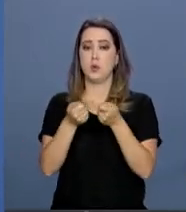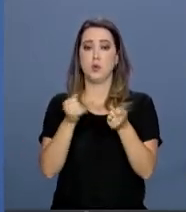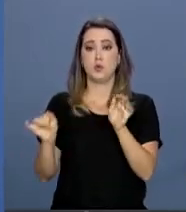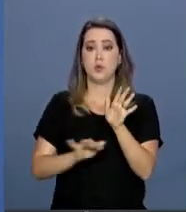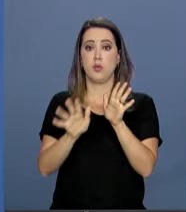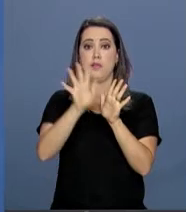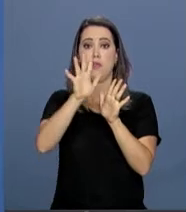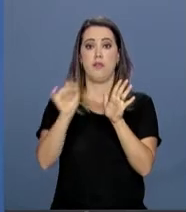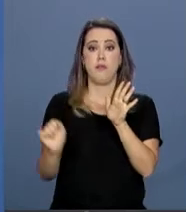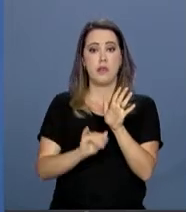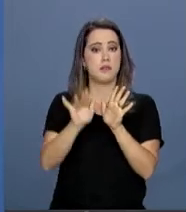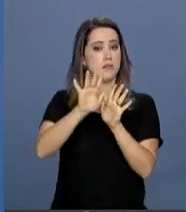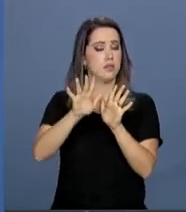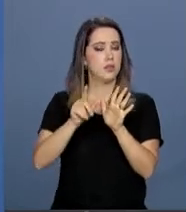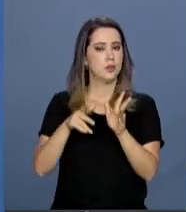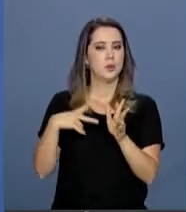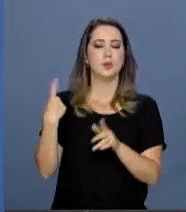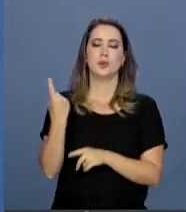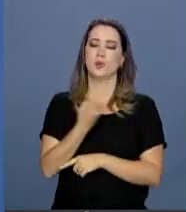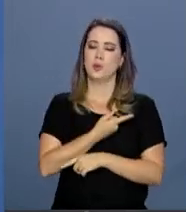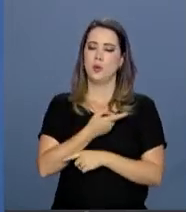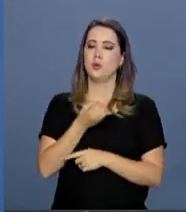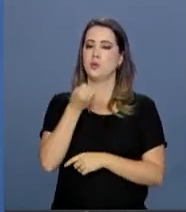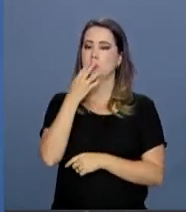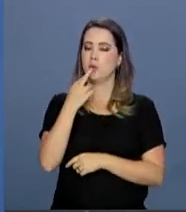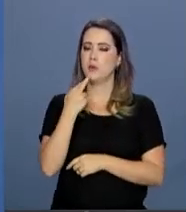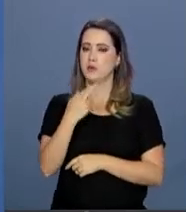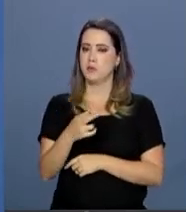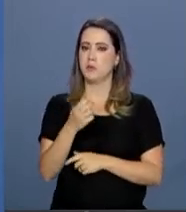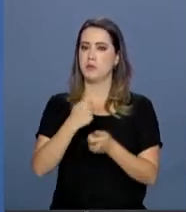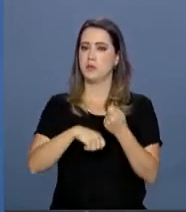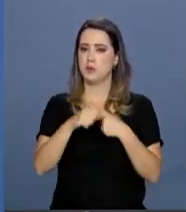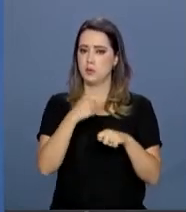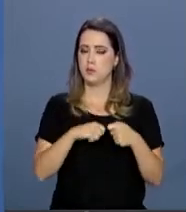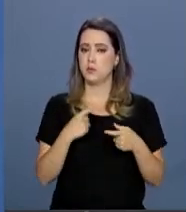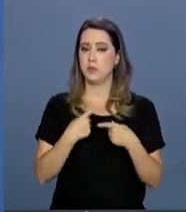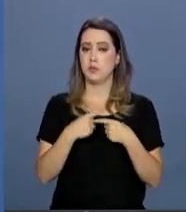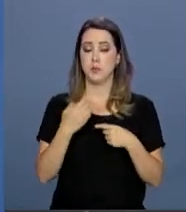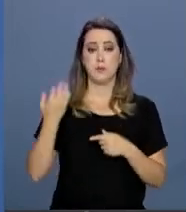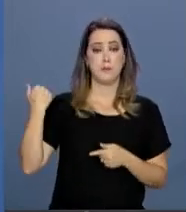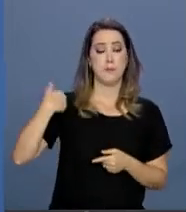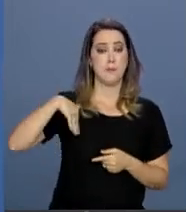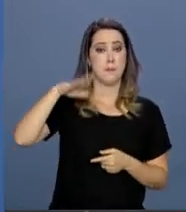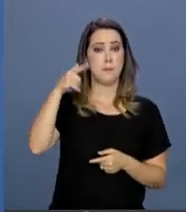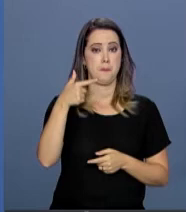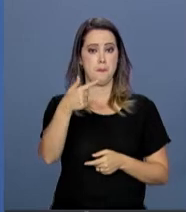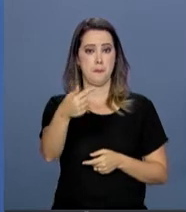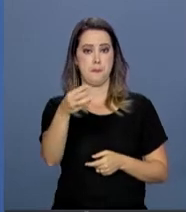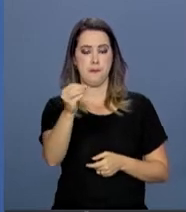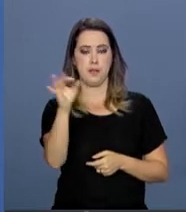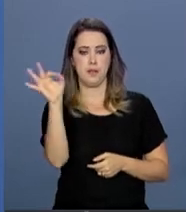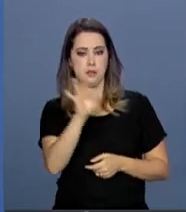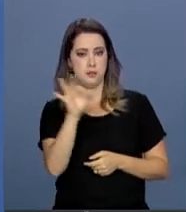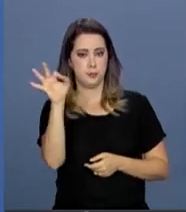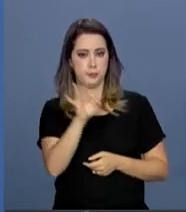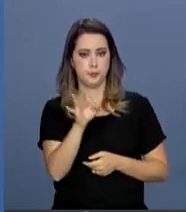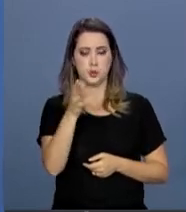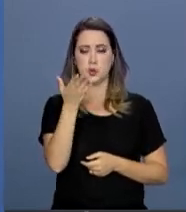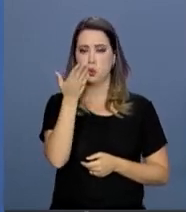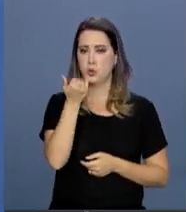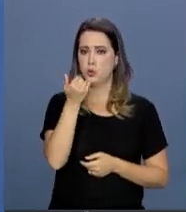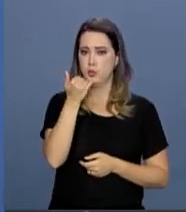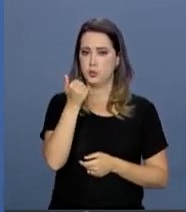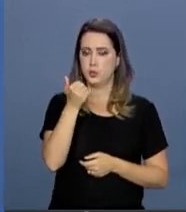e um sucesso de nossa política econômica afinal mais de 70% dos alimentos